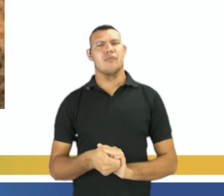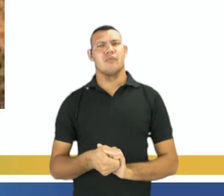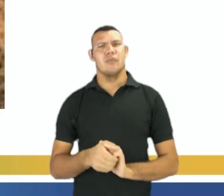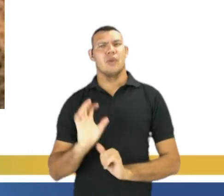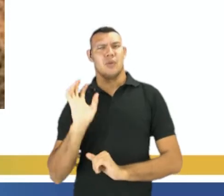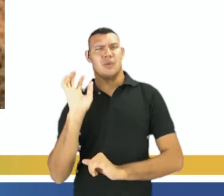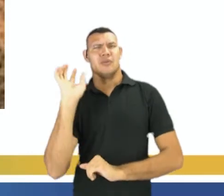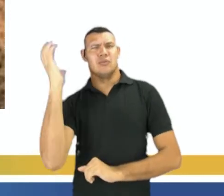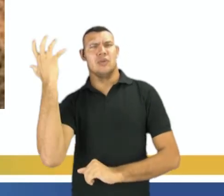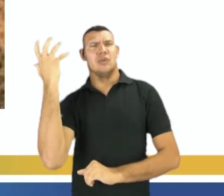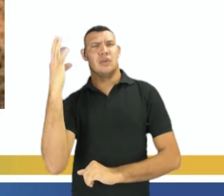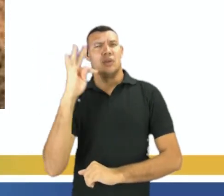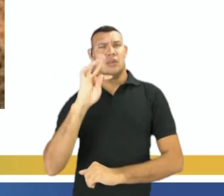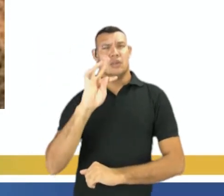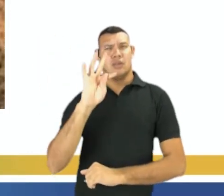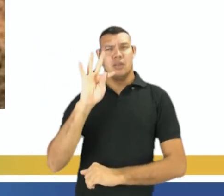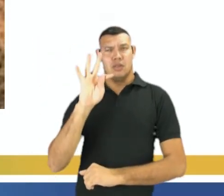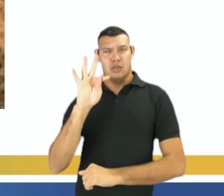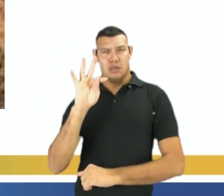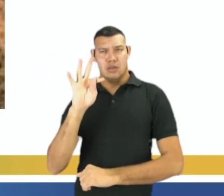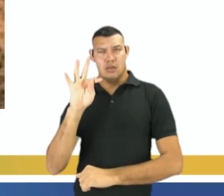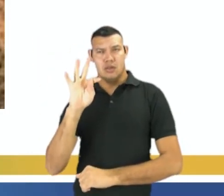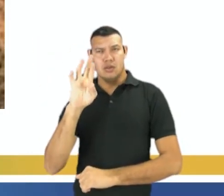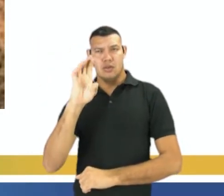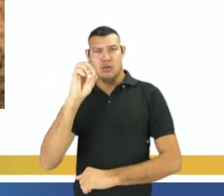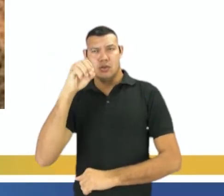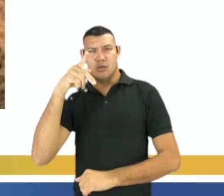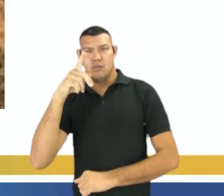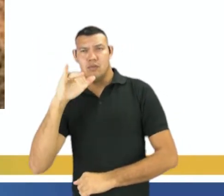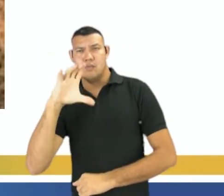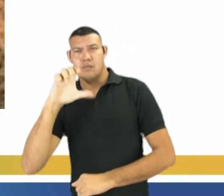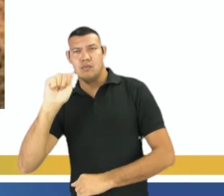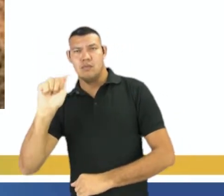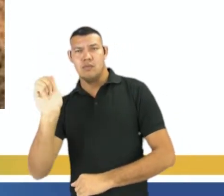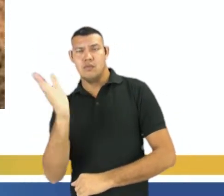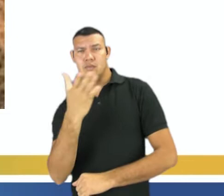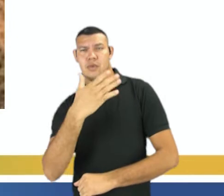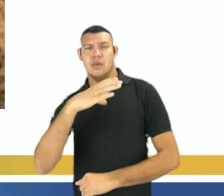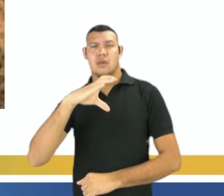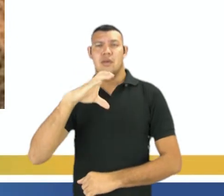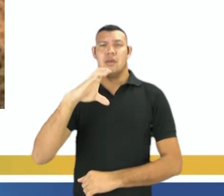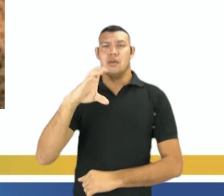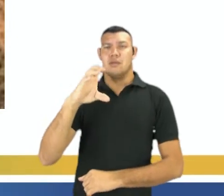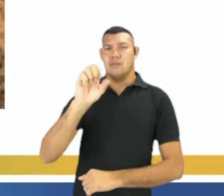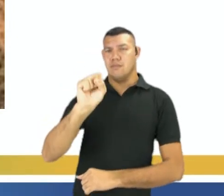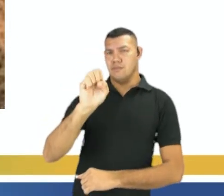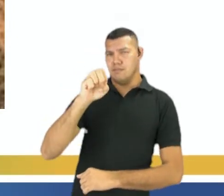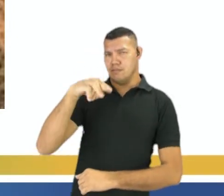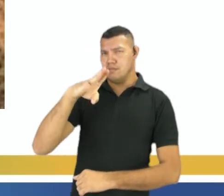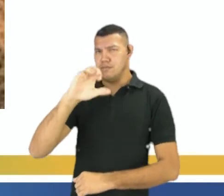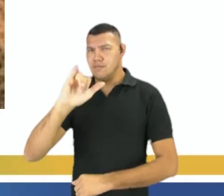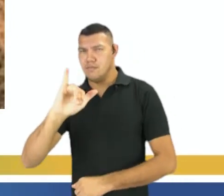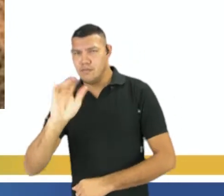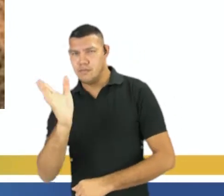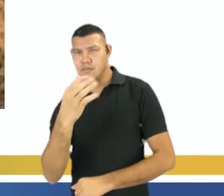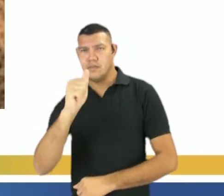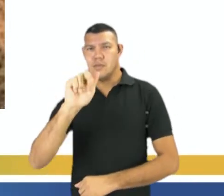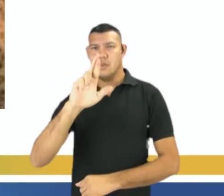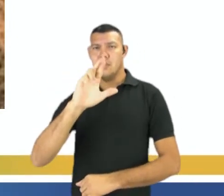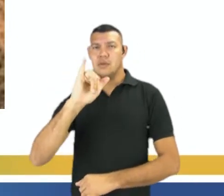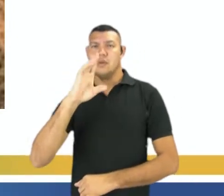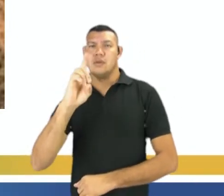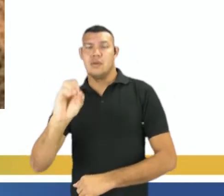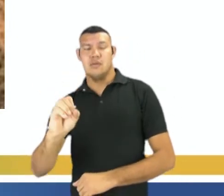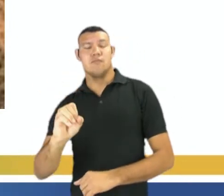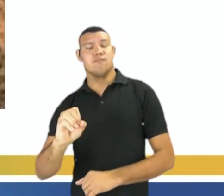da caatinga é o clima tropical semiárido, né? Então vejamos que é diferente do cerrado. Então cada formação de vegetais tem